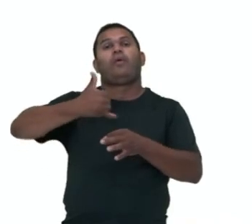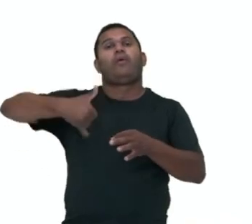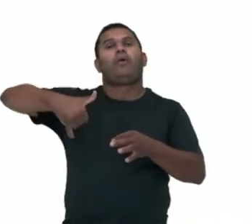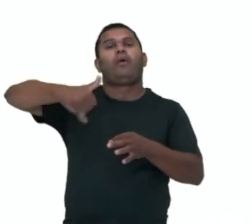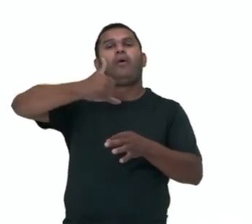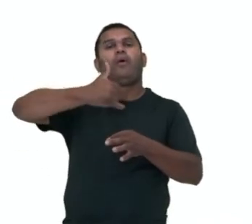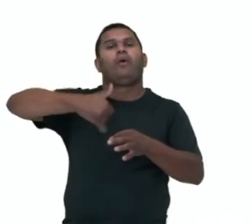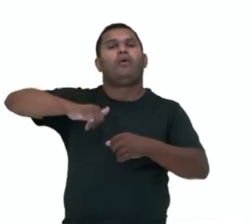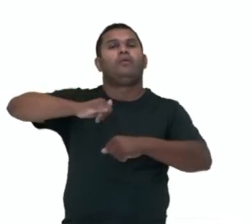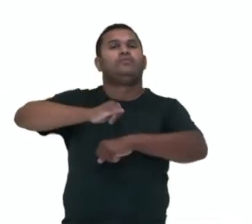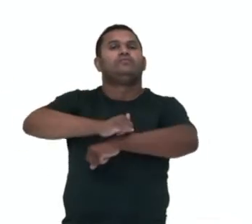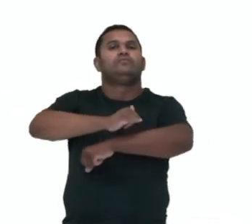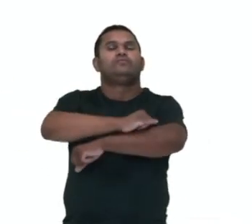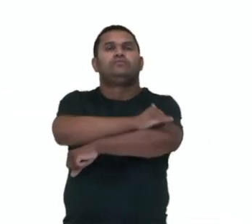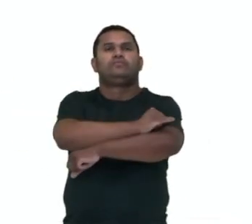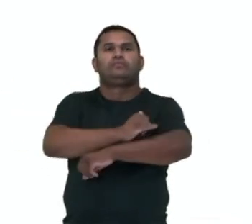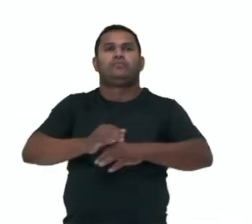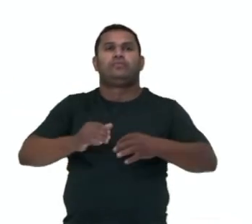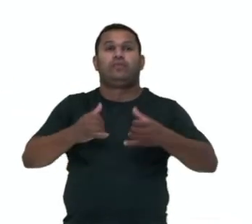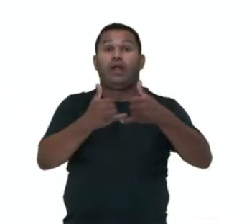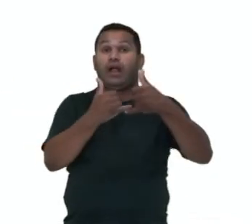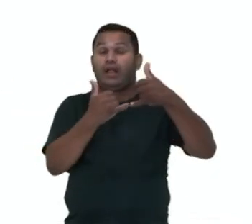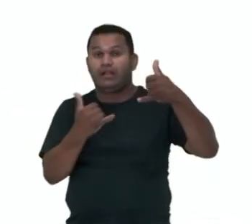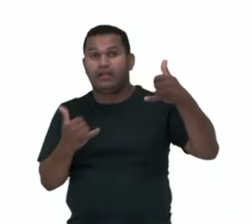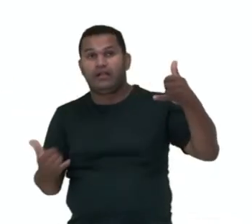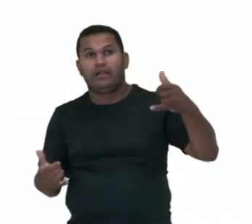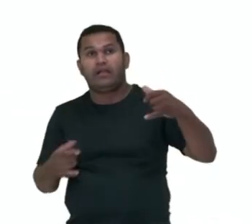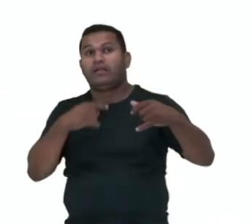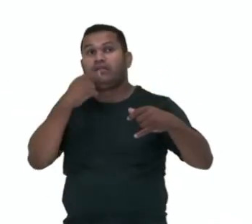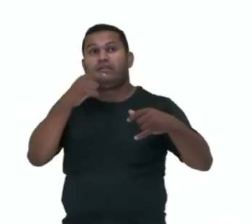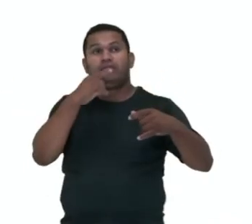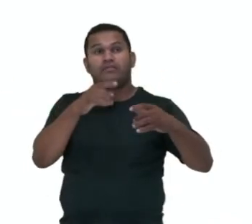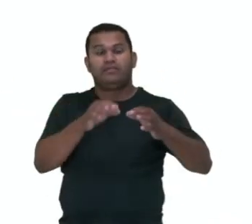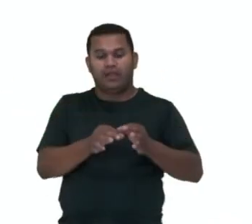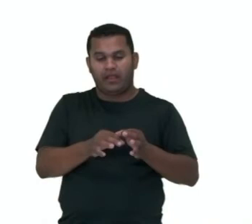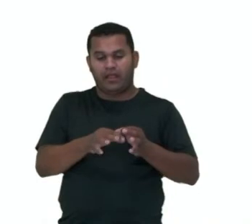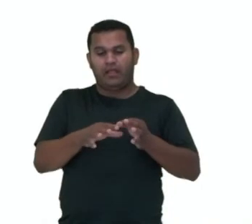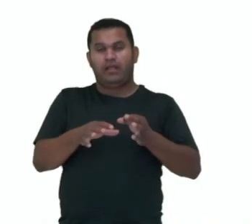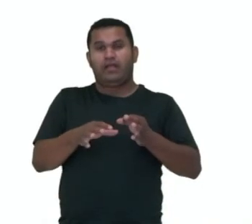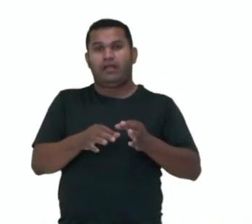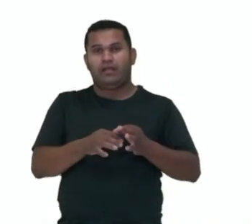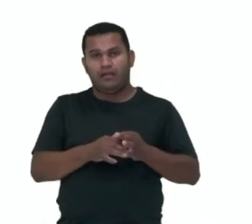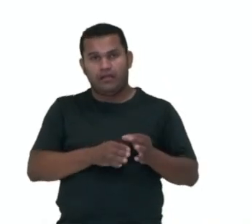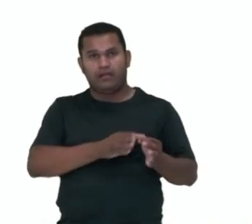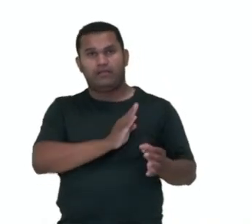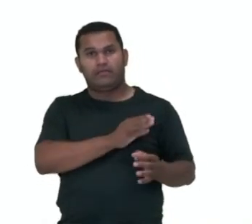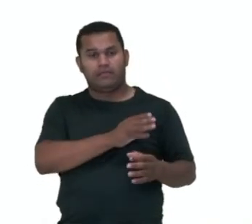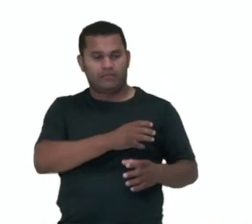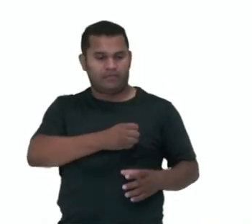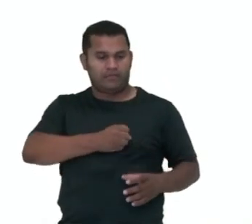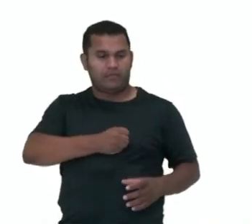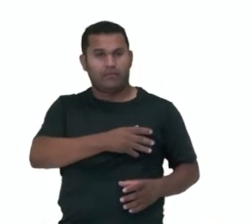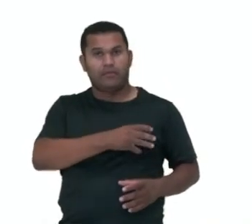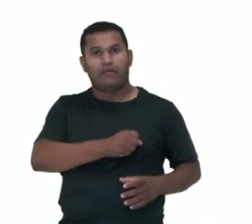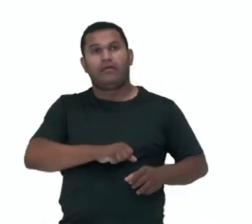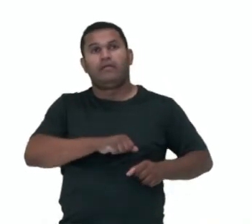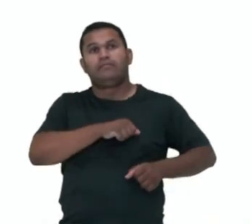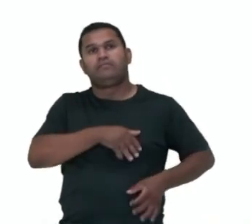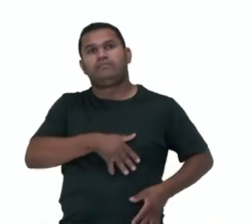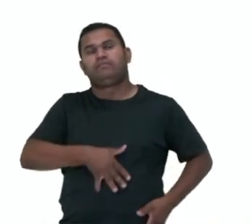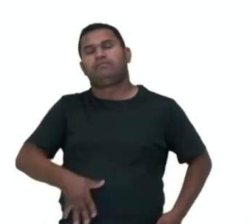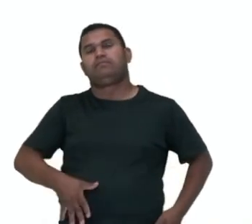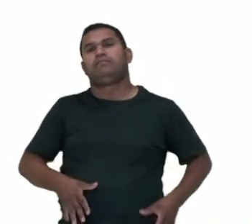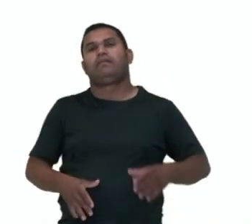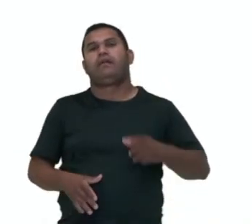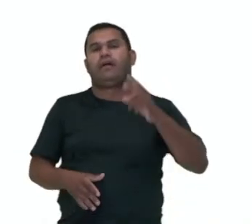do coração e de outras localidades do corpo. A hipometilação de um promotor está associada à aterosclerose. Pode